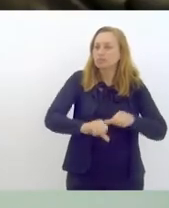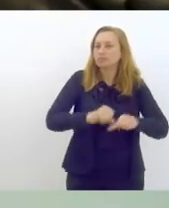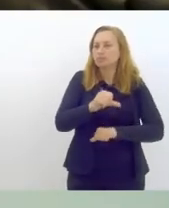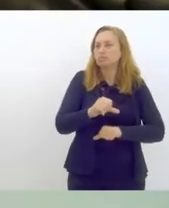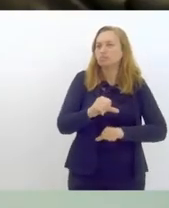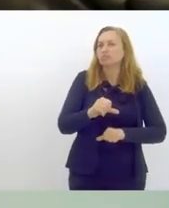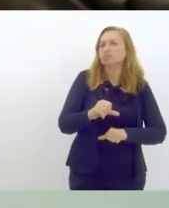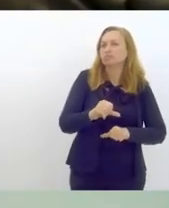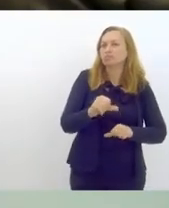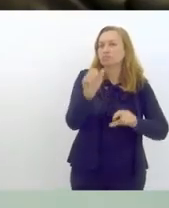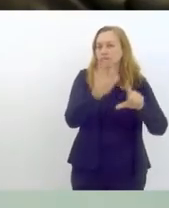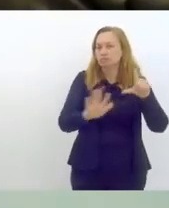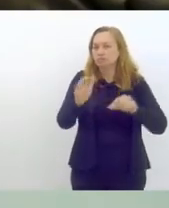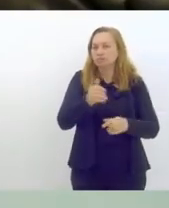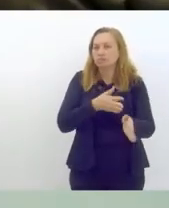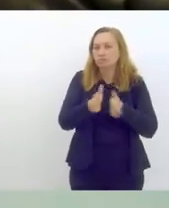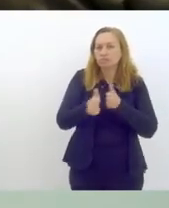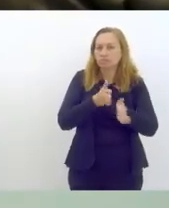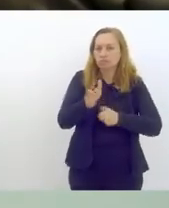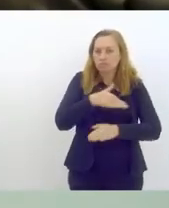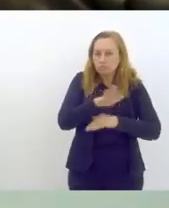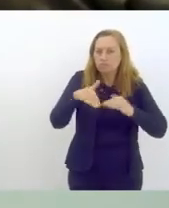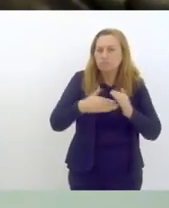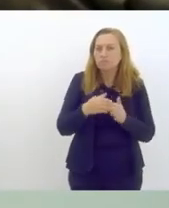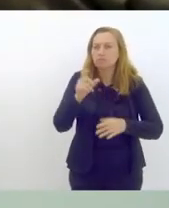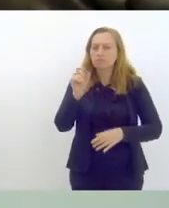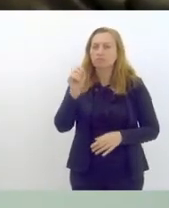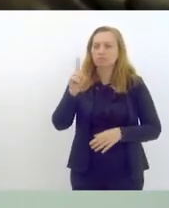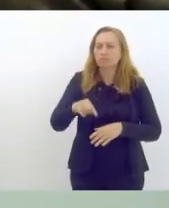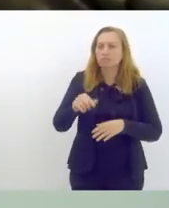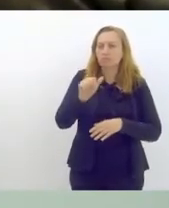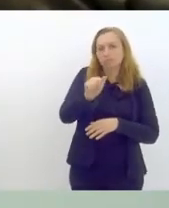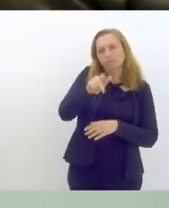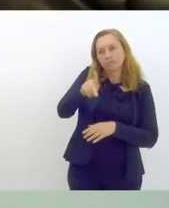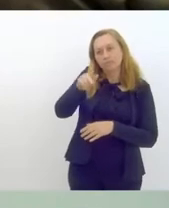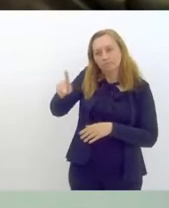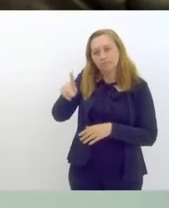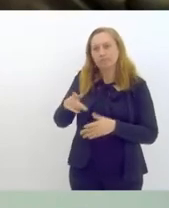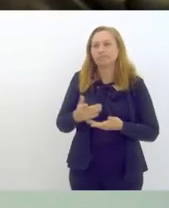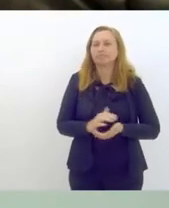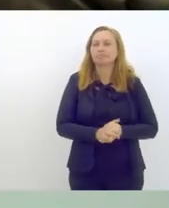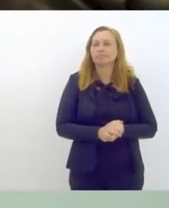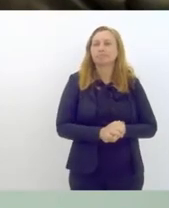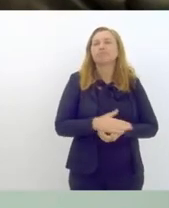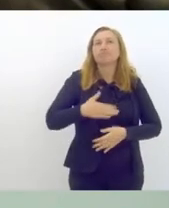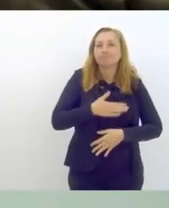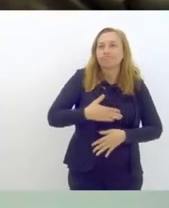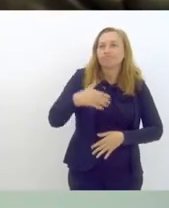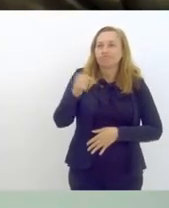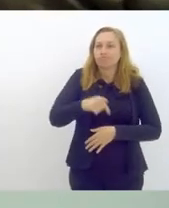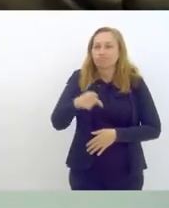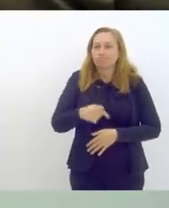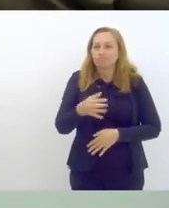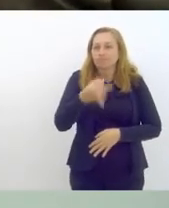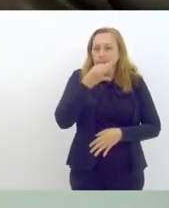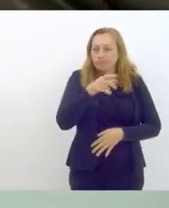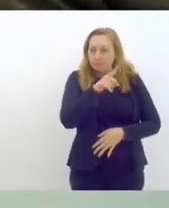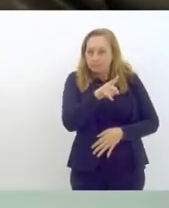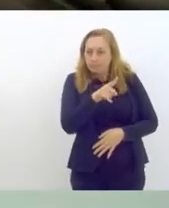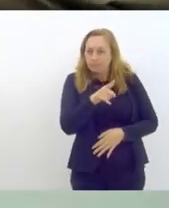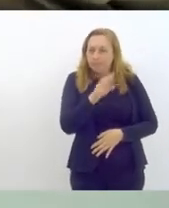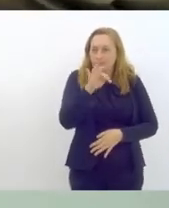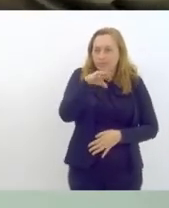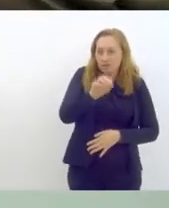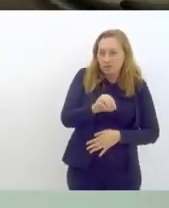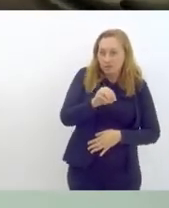plataforma acessível a todos, que é o aplicativo. Eu gostei aqui muito da sugestão do que o